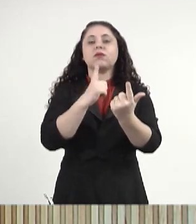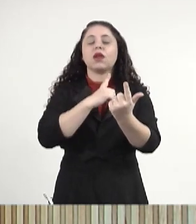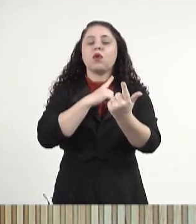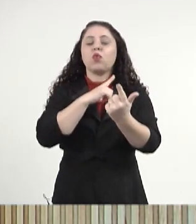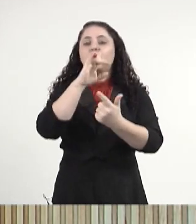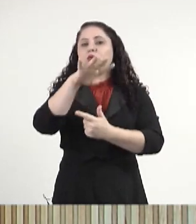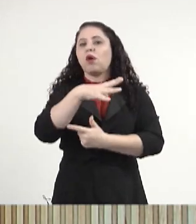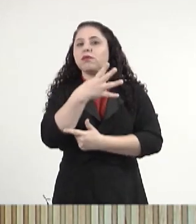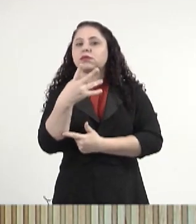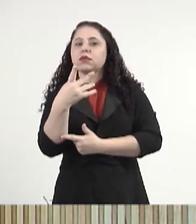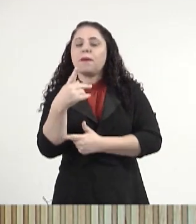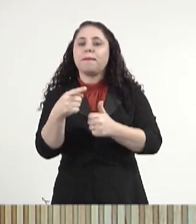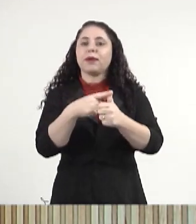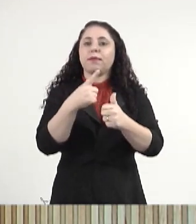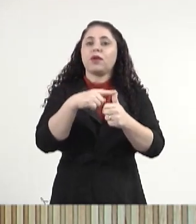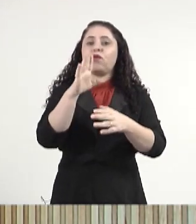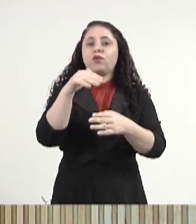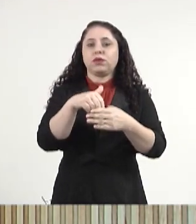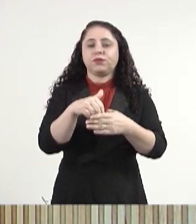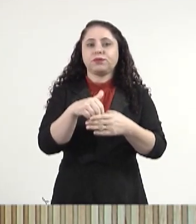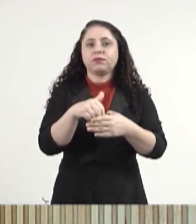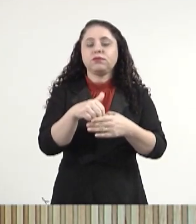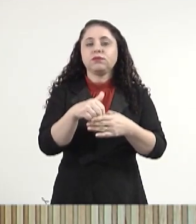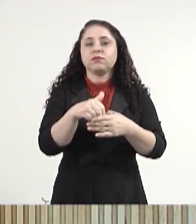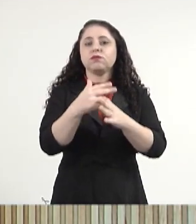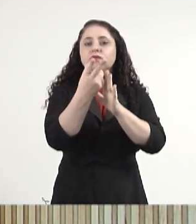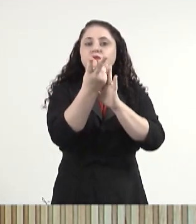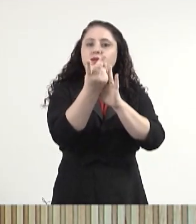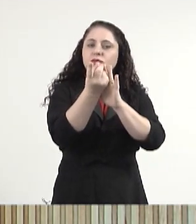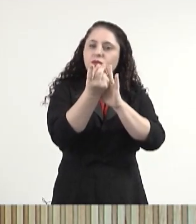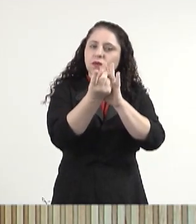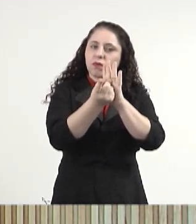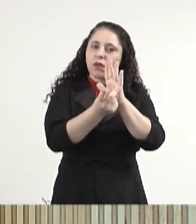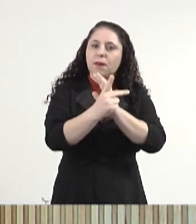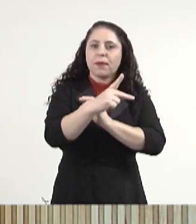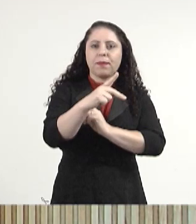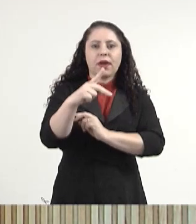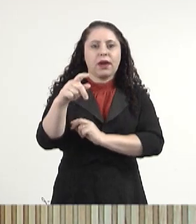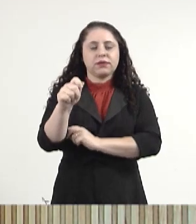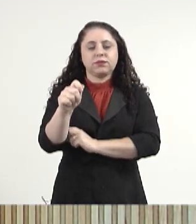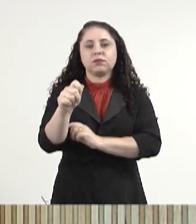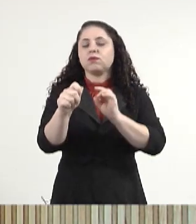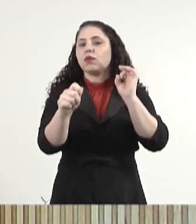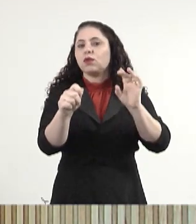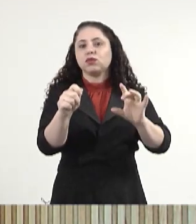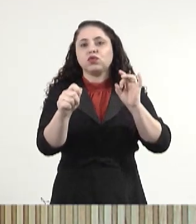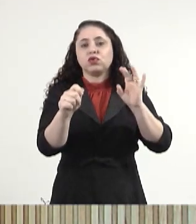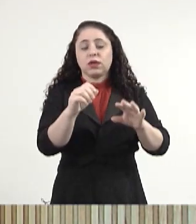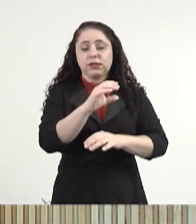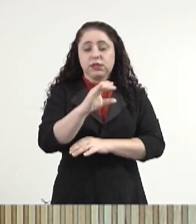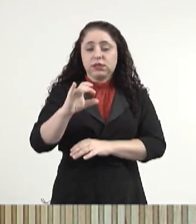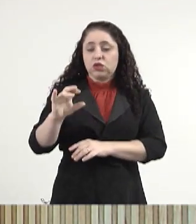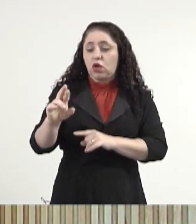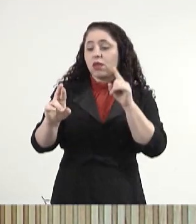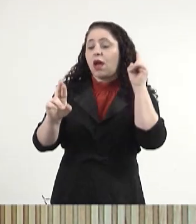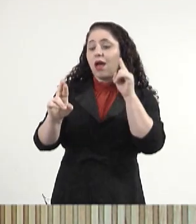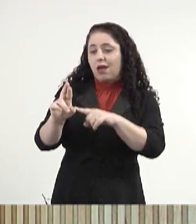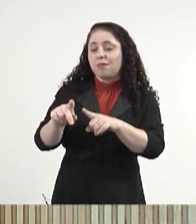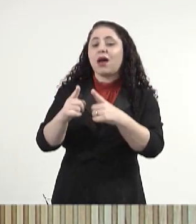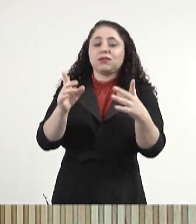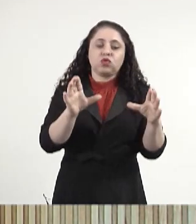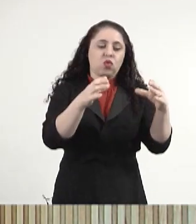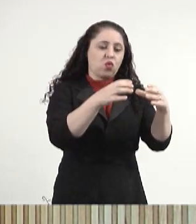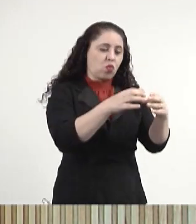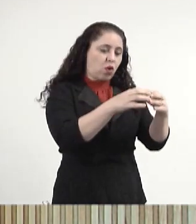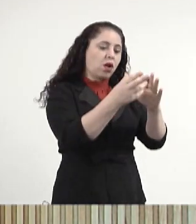prevê que na primeira votação do orçamento, do PPA, não apenas a CCJR, mas também